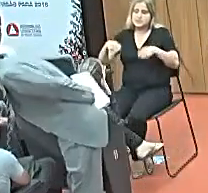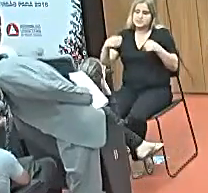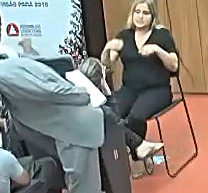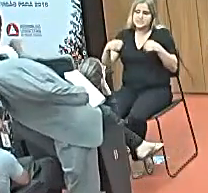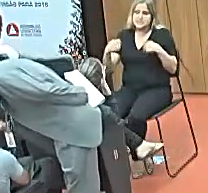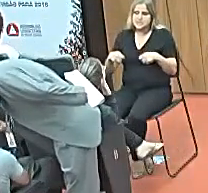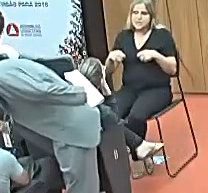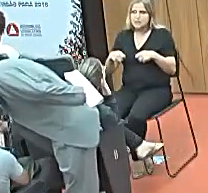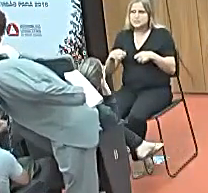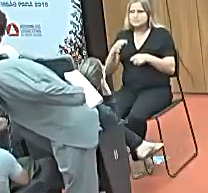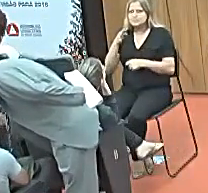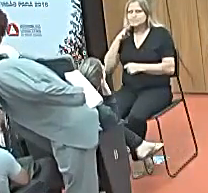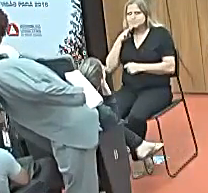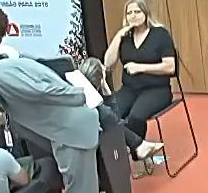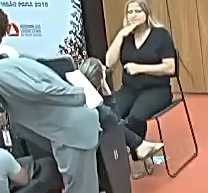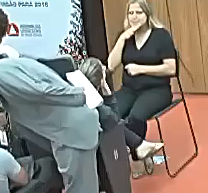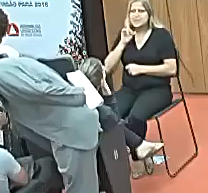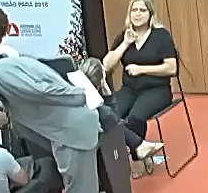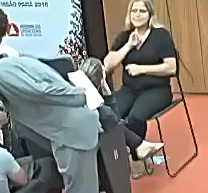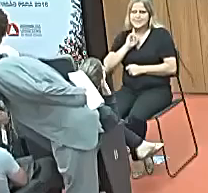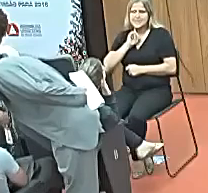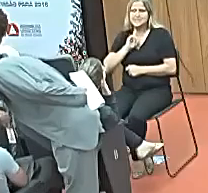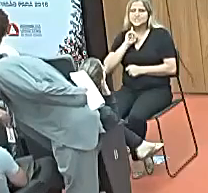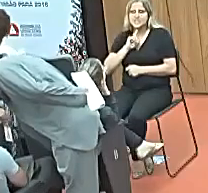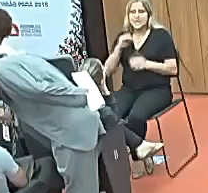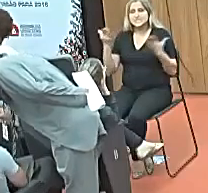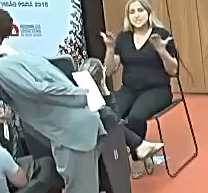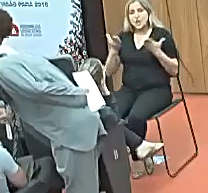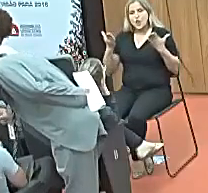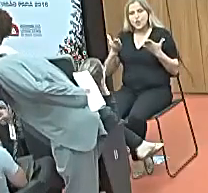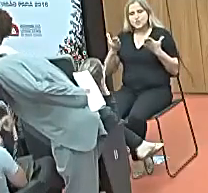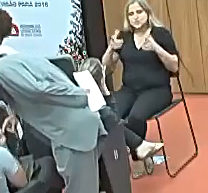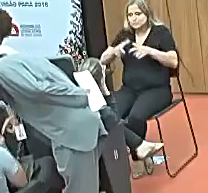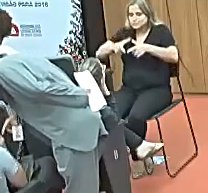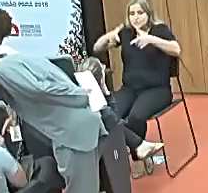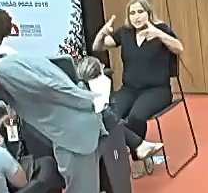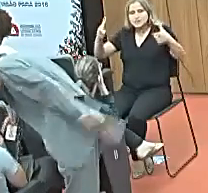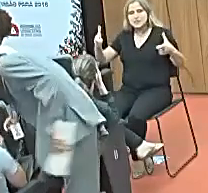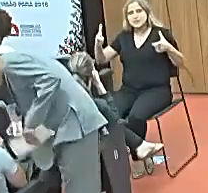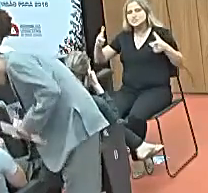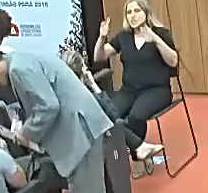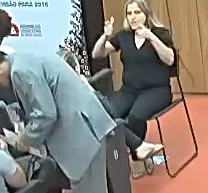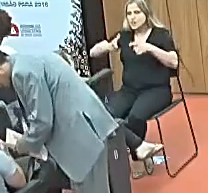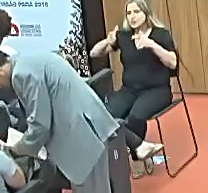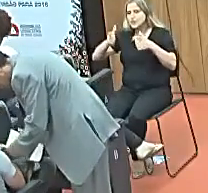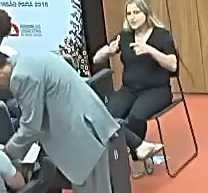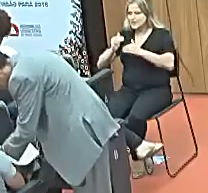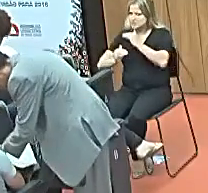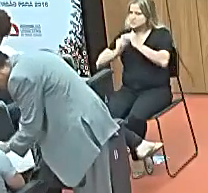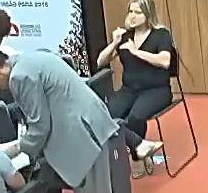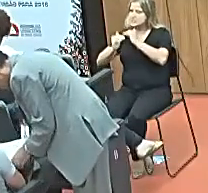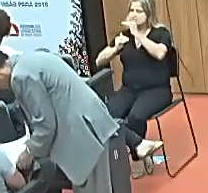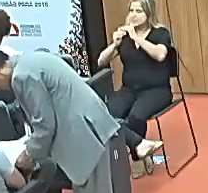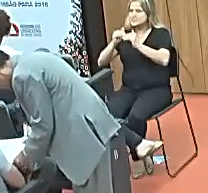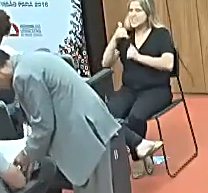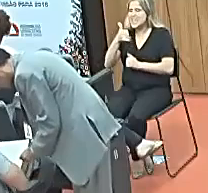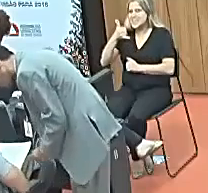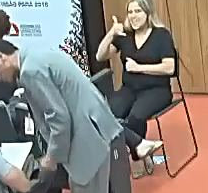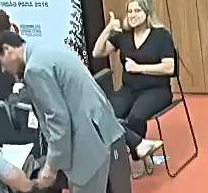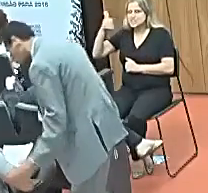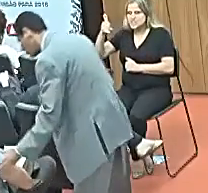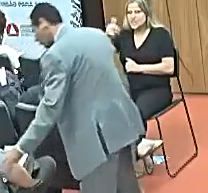considerar minas gerais é como hoje um grande cento de possibilidades de desenvolvimento das energias renováveis